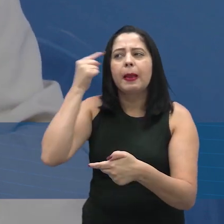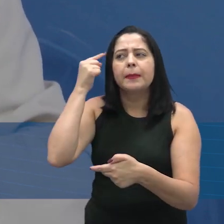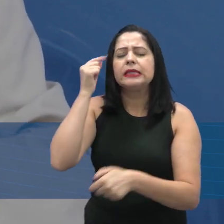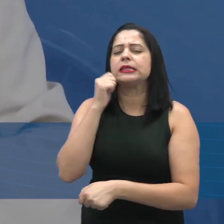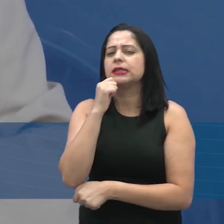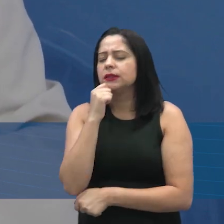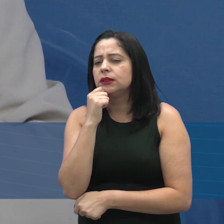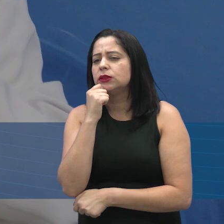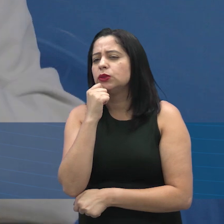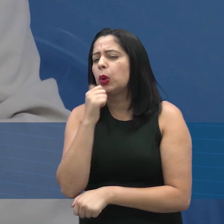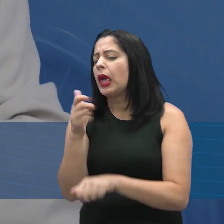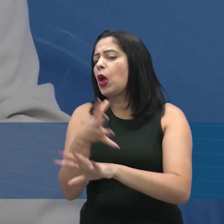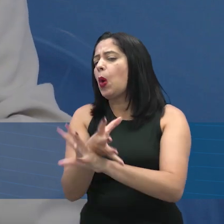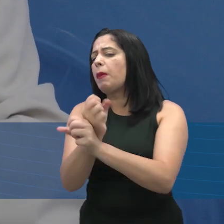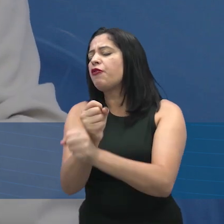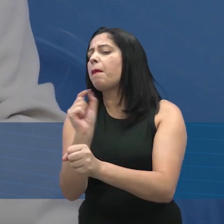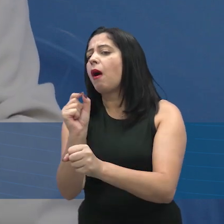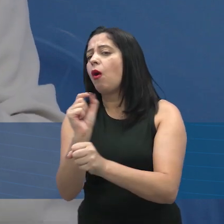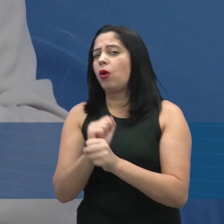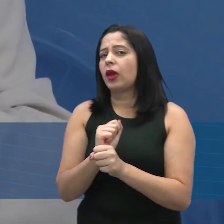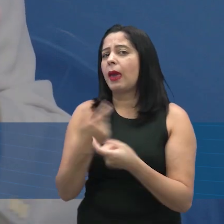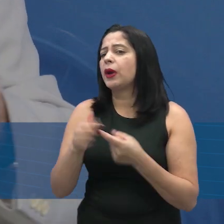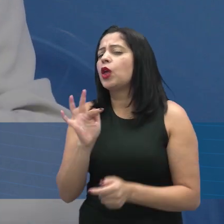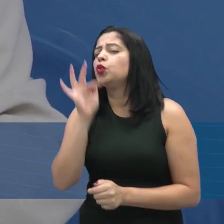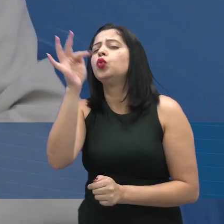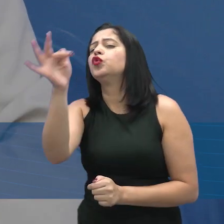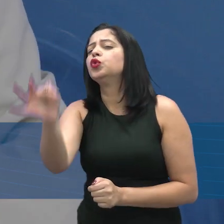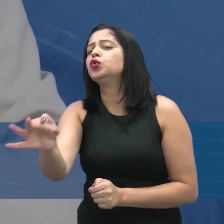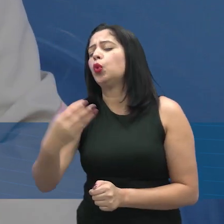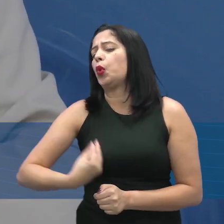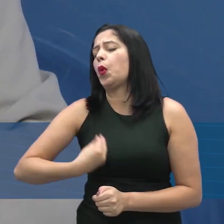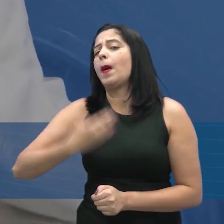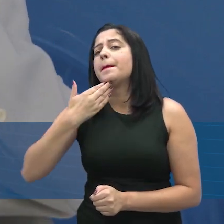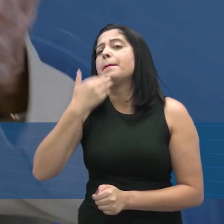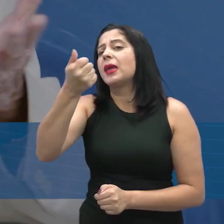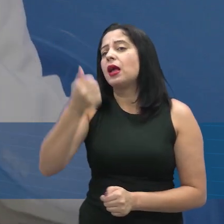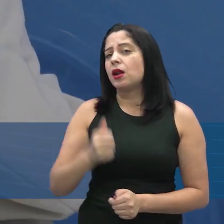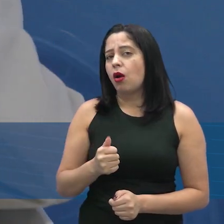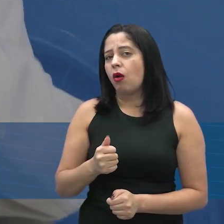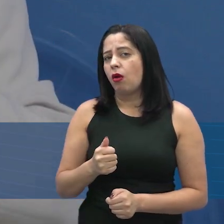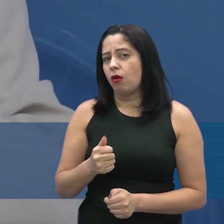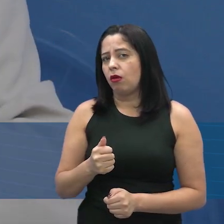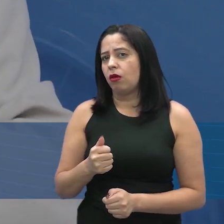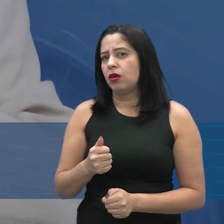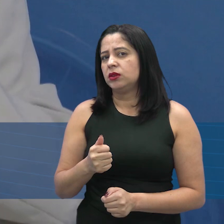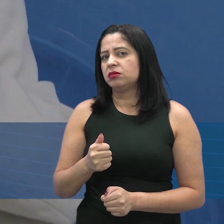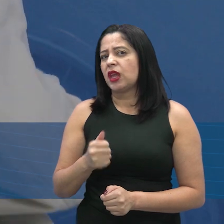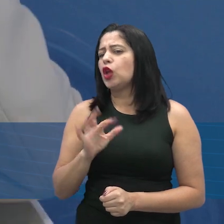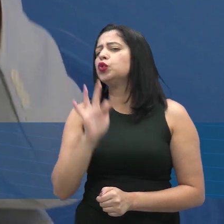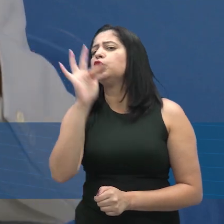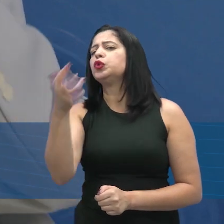vou fazer para amanhã, né, eu poder ter uma melhor qualidade de vida, eu poder ter um lazer de nível superior,